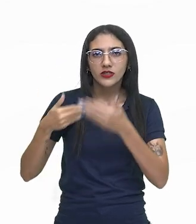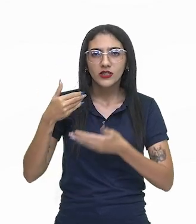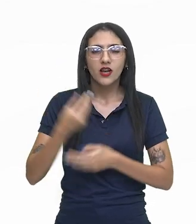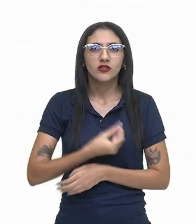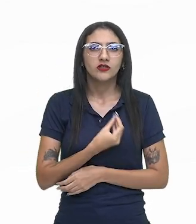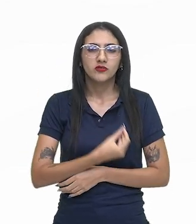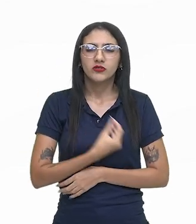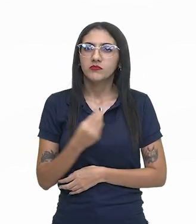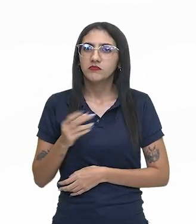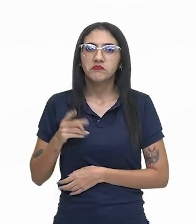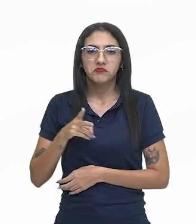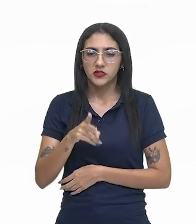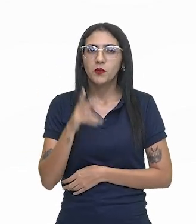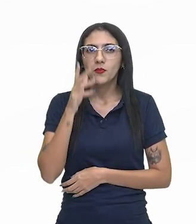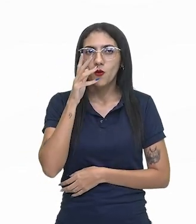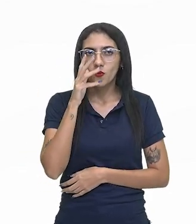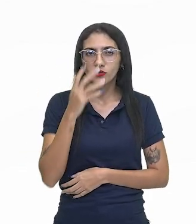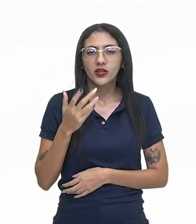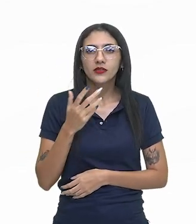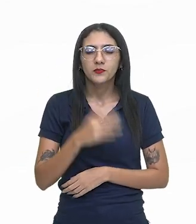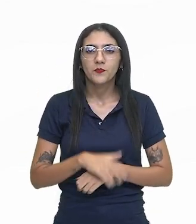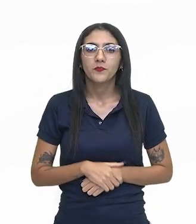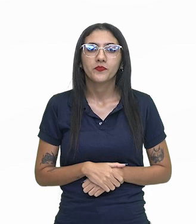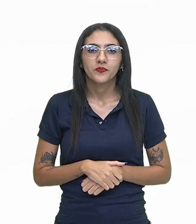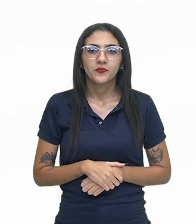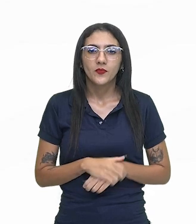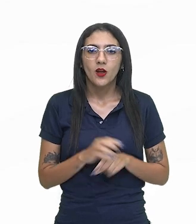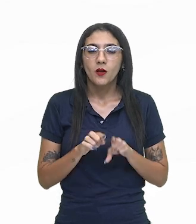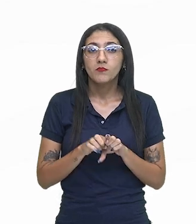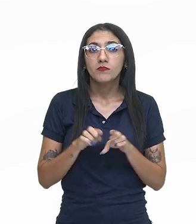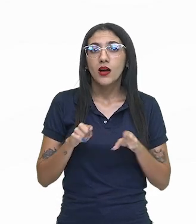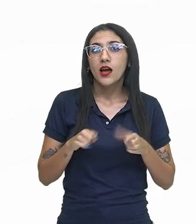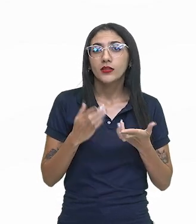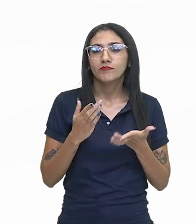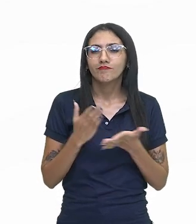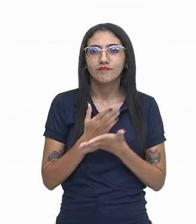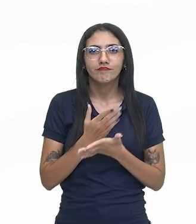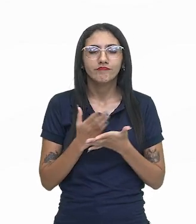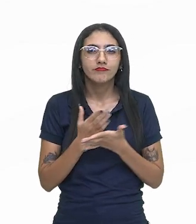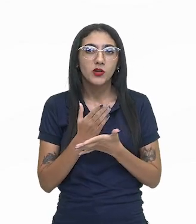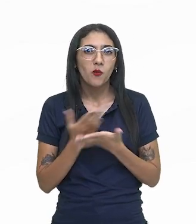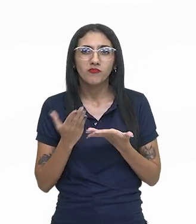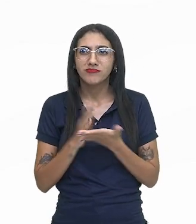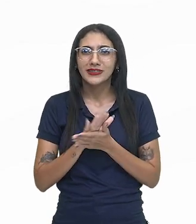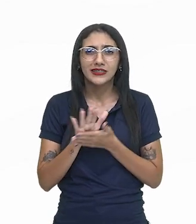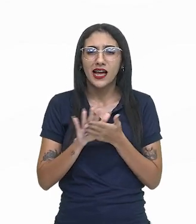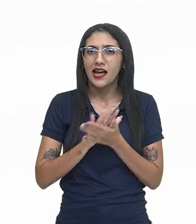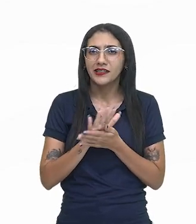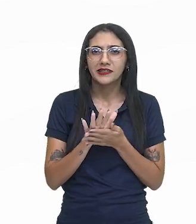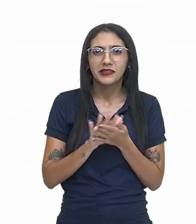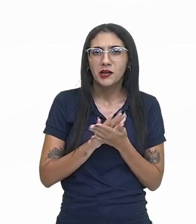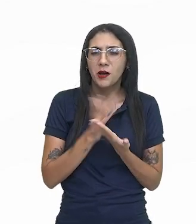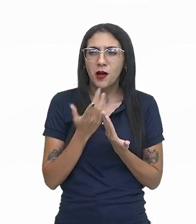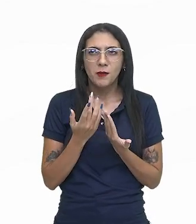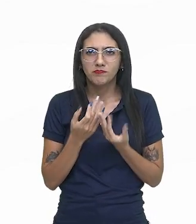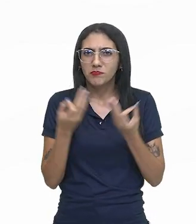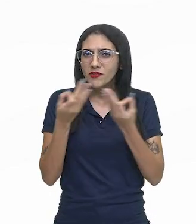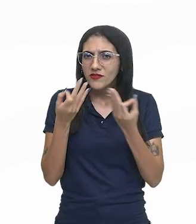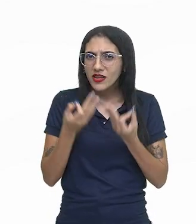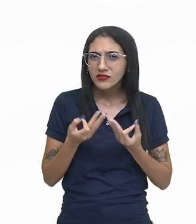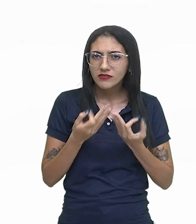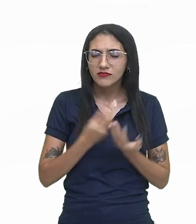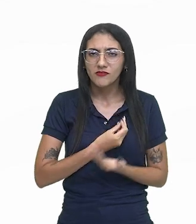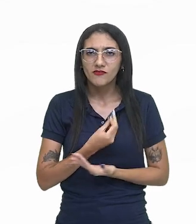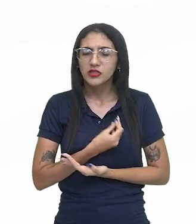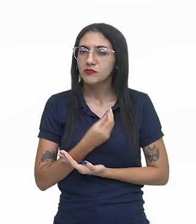viver da melhor maneira possível. O problema é que nem todo mundo, aliás, ninguém vive de maneira 100% igual.